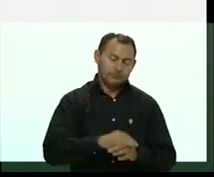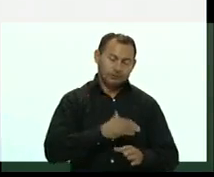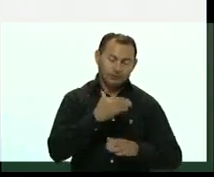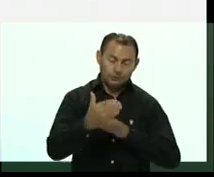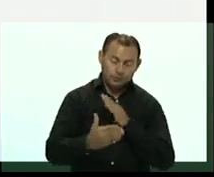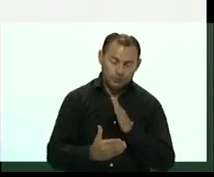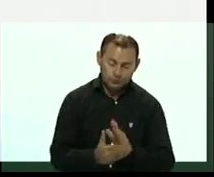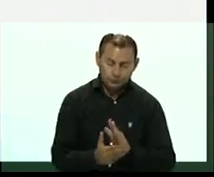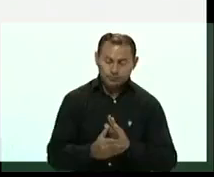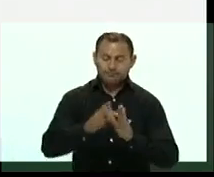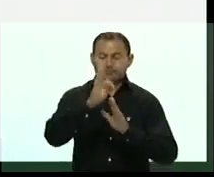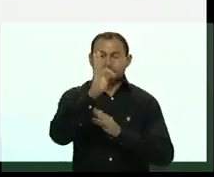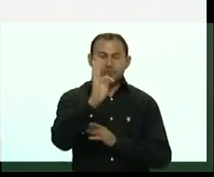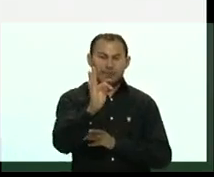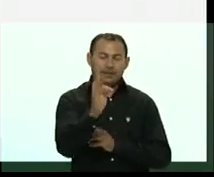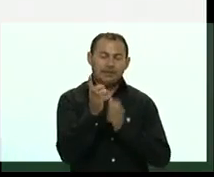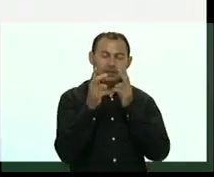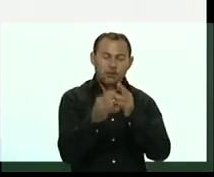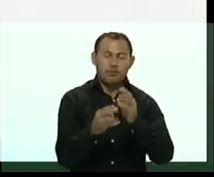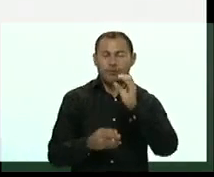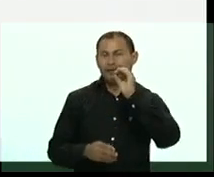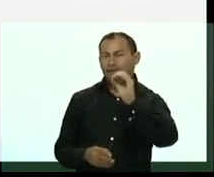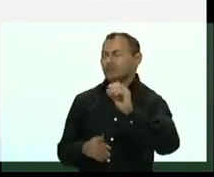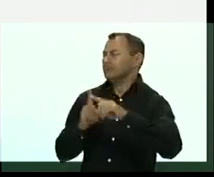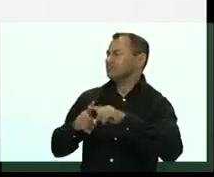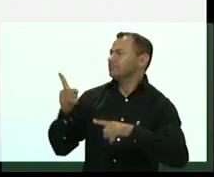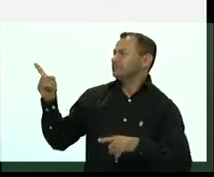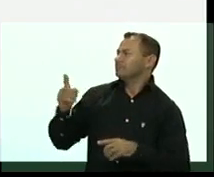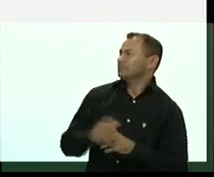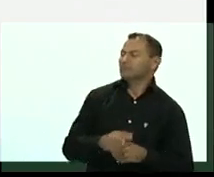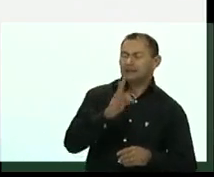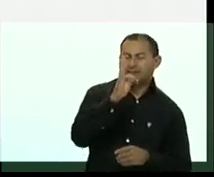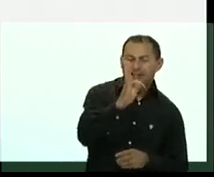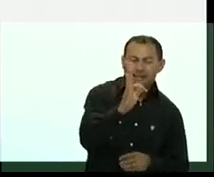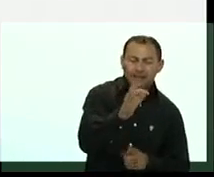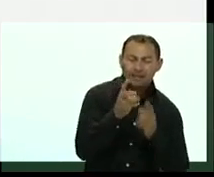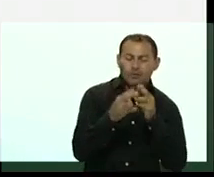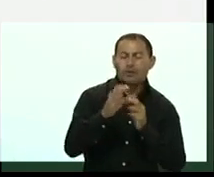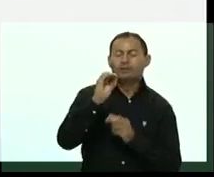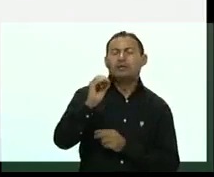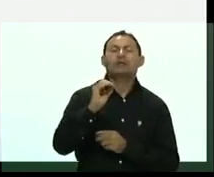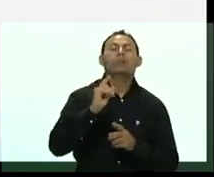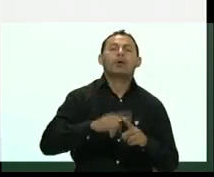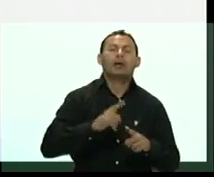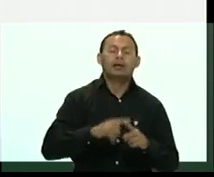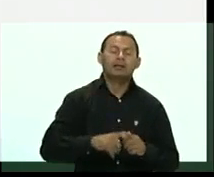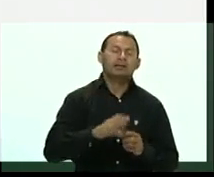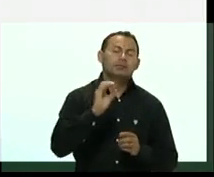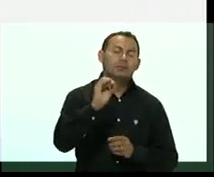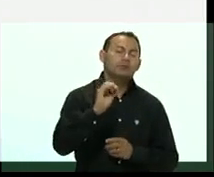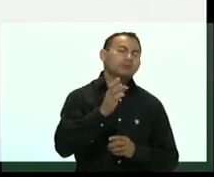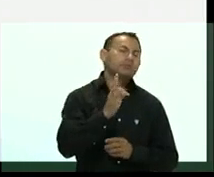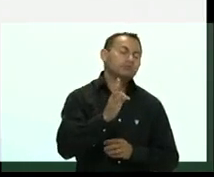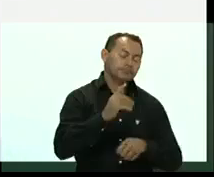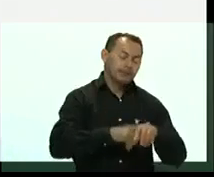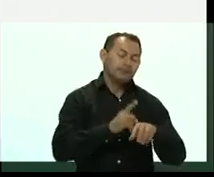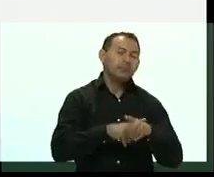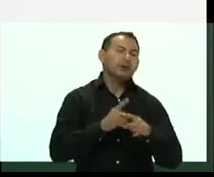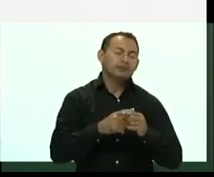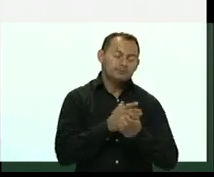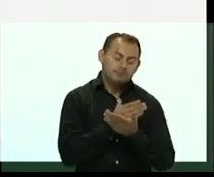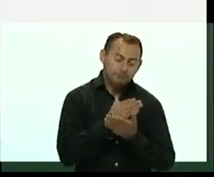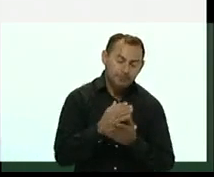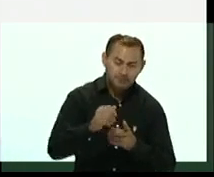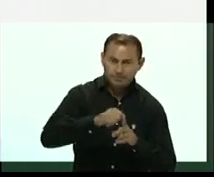t igual a zero. Por que o meu t tem que ser igual a zero? Porque a gente está considerando lá que quando t é igual a zero, nós estamos no